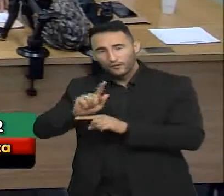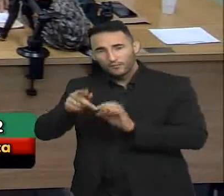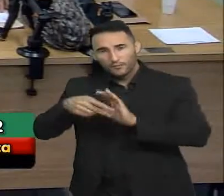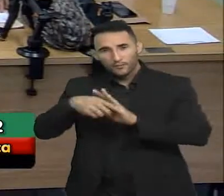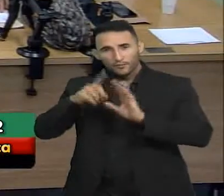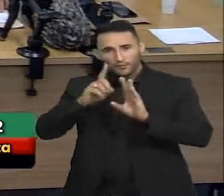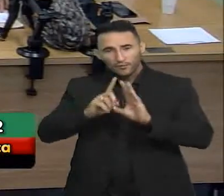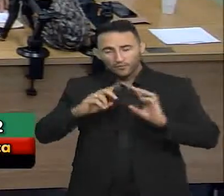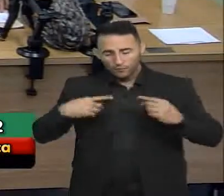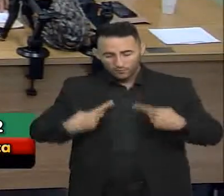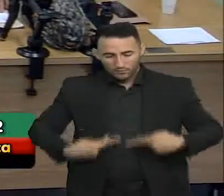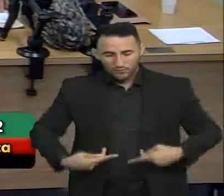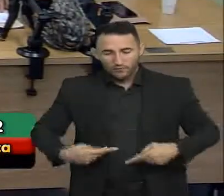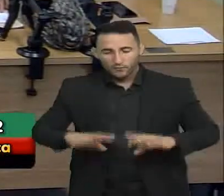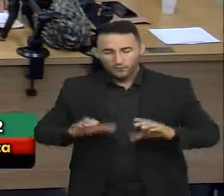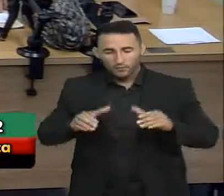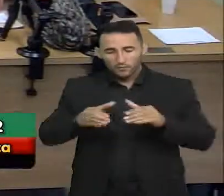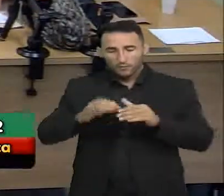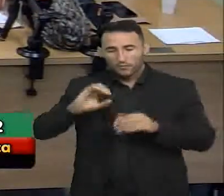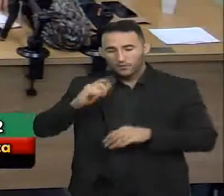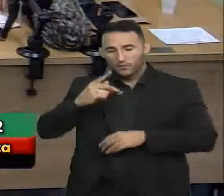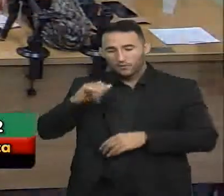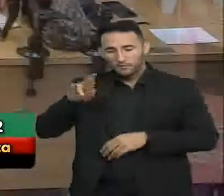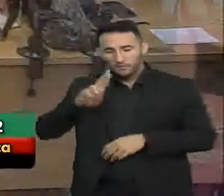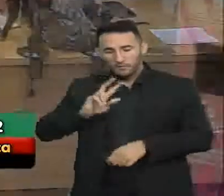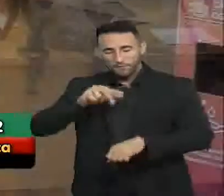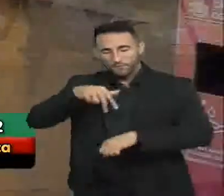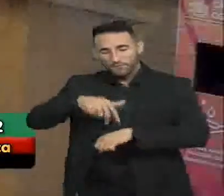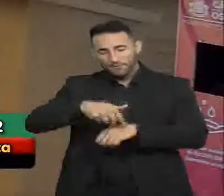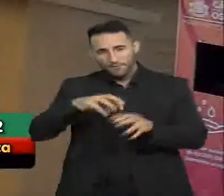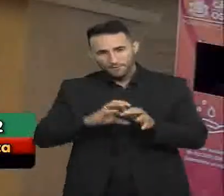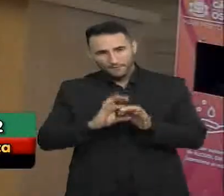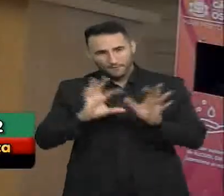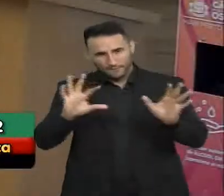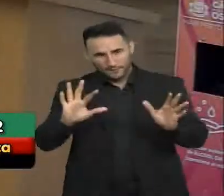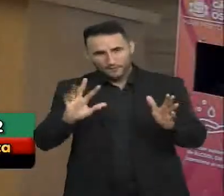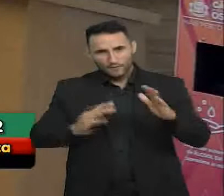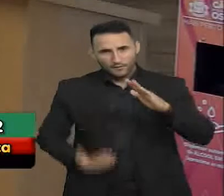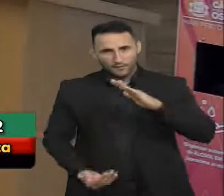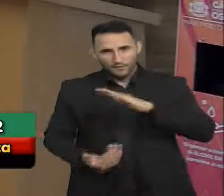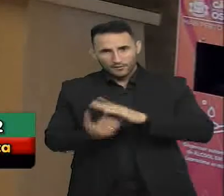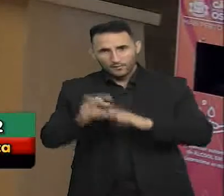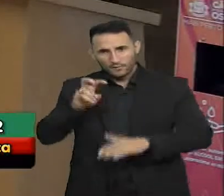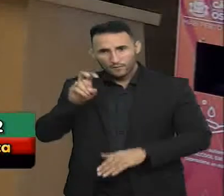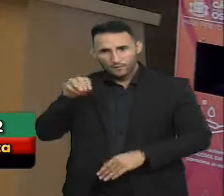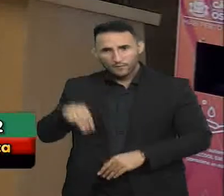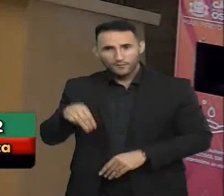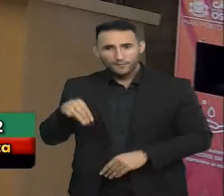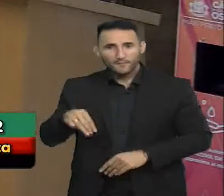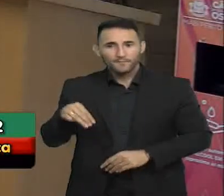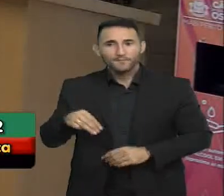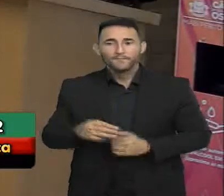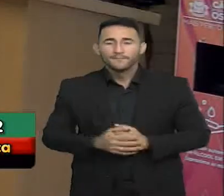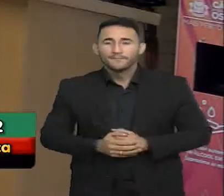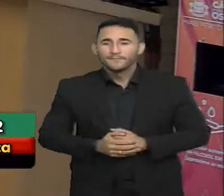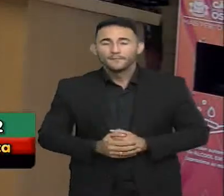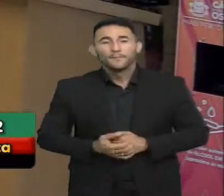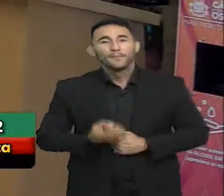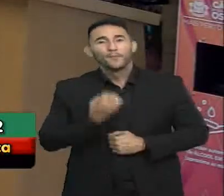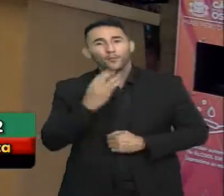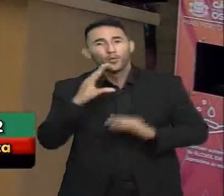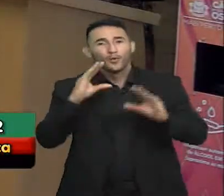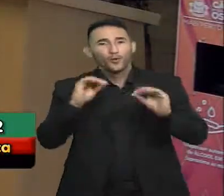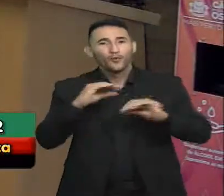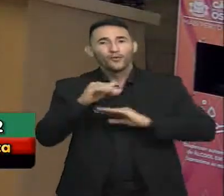CEPIR. A tribuna está à sua inteira disposição por 5 minutos. Boa noite